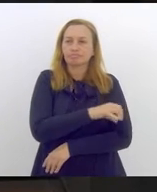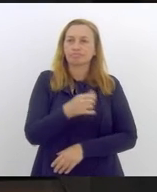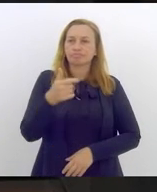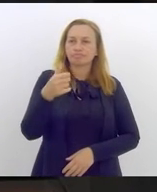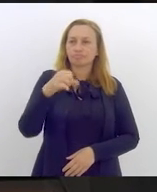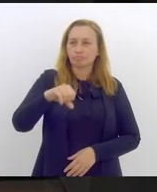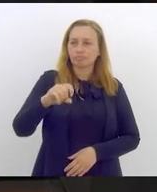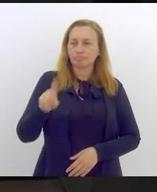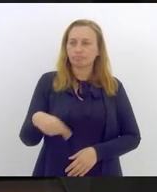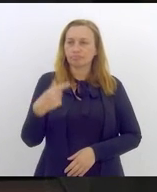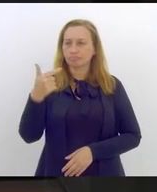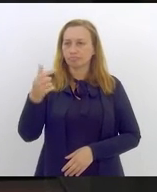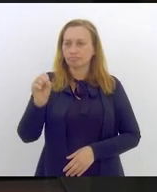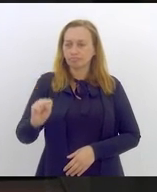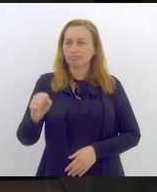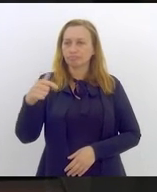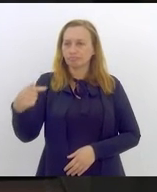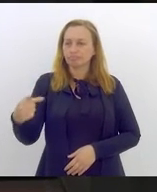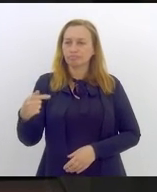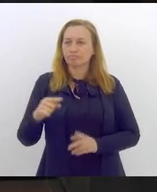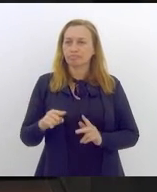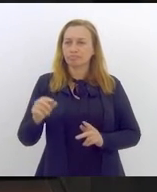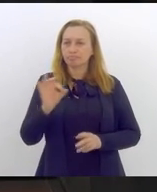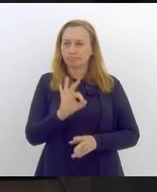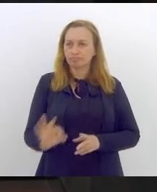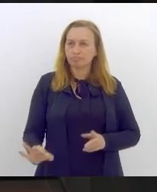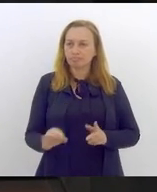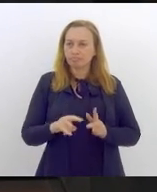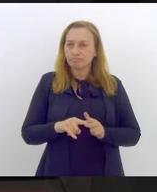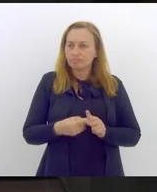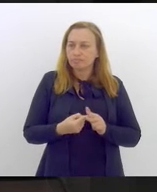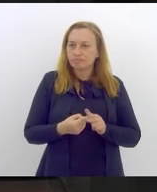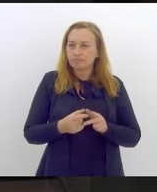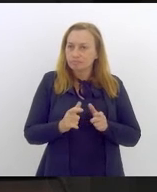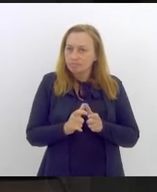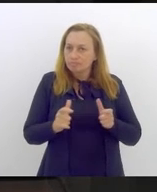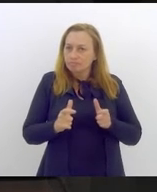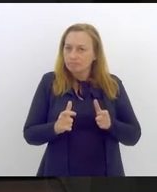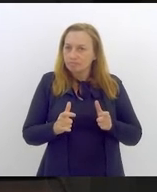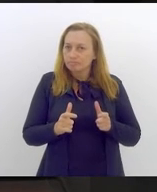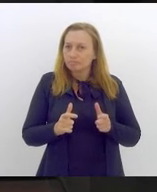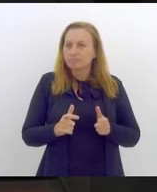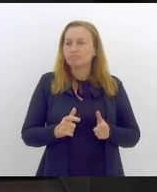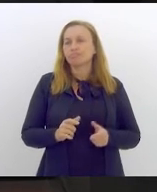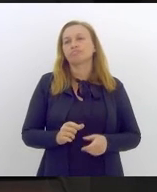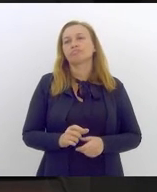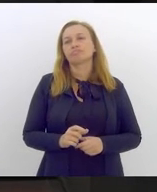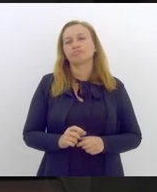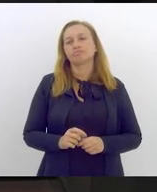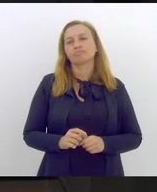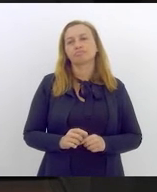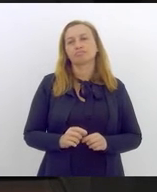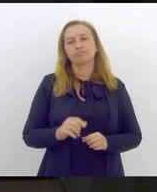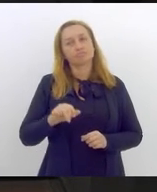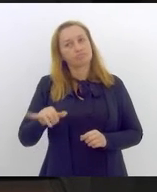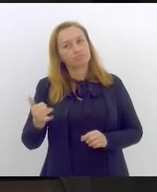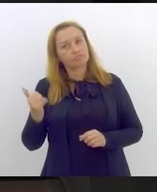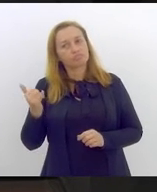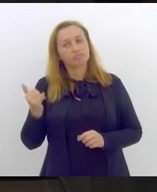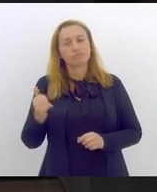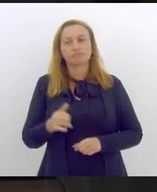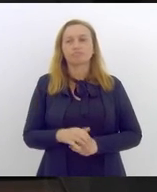por cento então o índice de reajustamento cresceu se cresceu a inflação